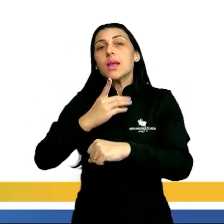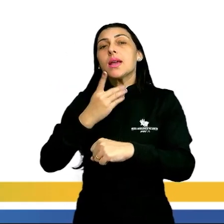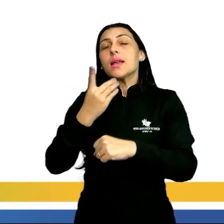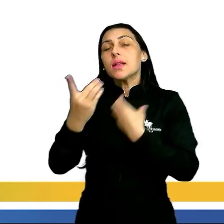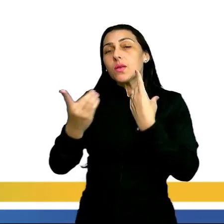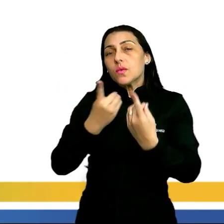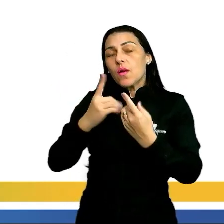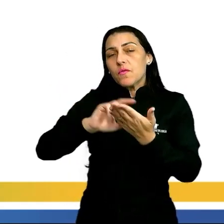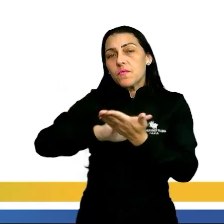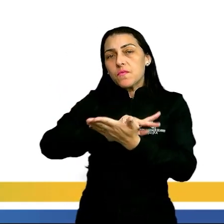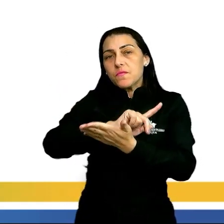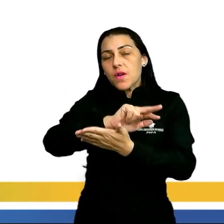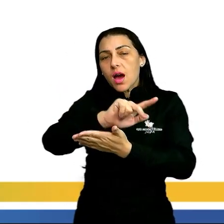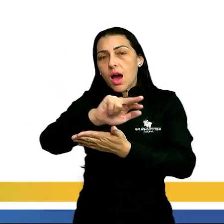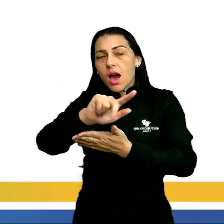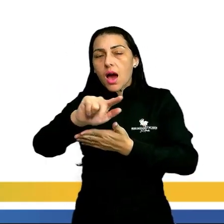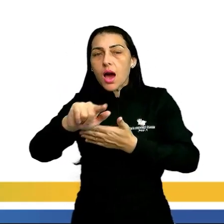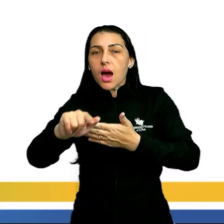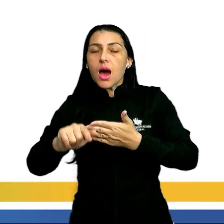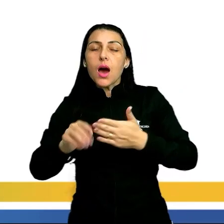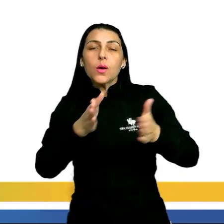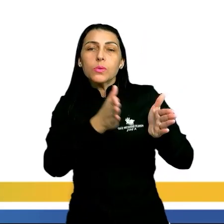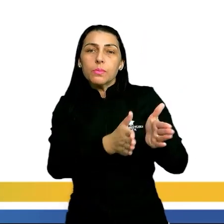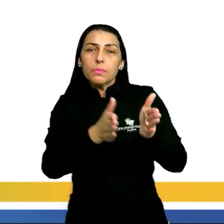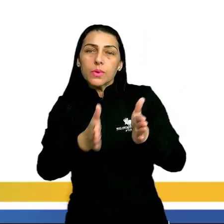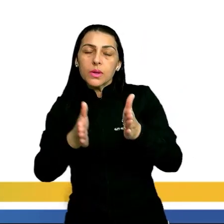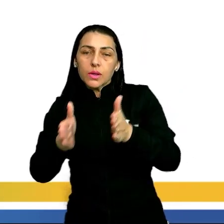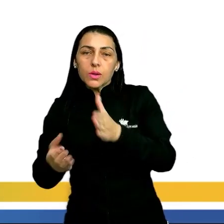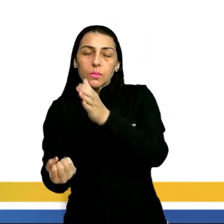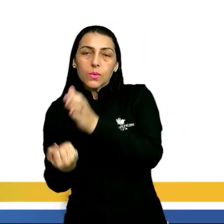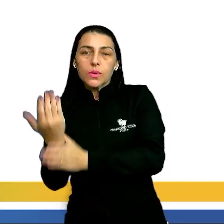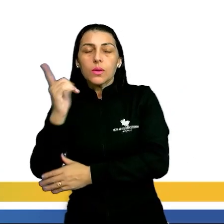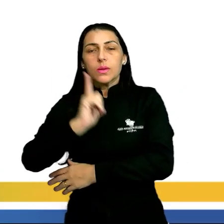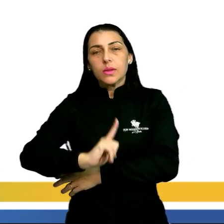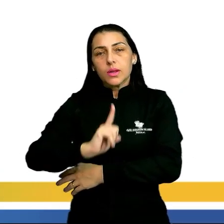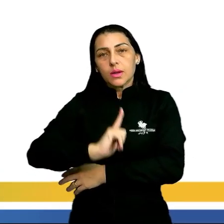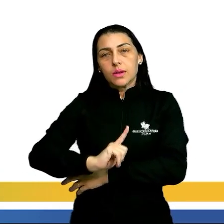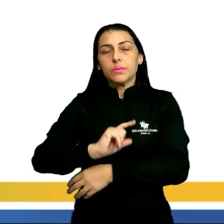com várias estéticas, com vários períodos aí de produção literária.